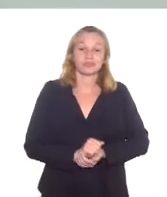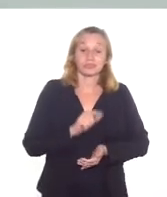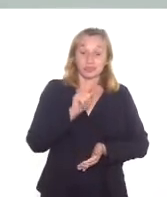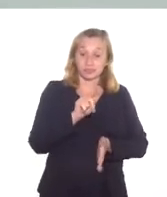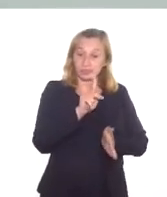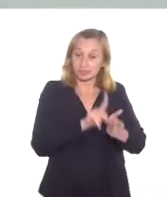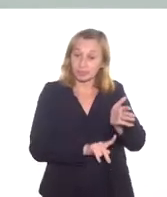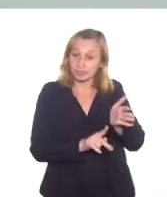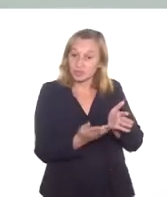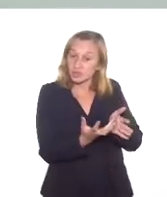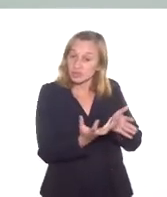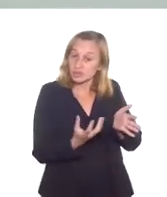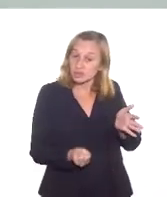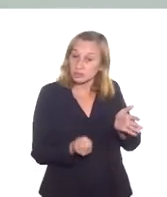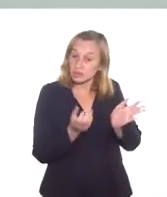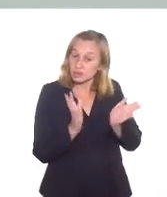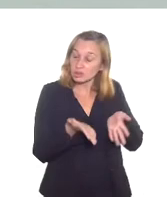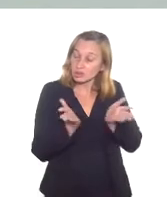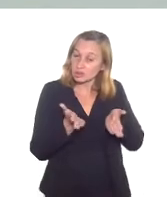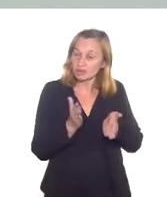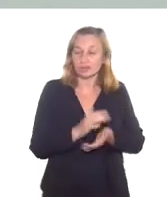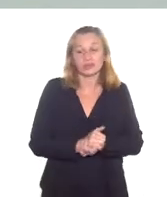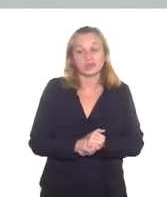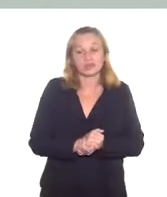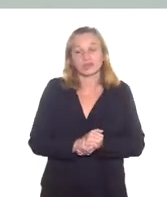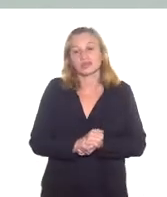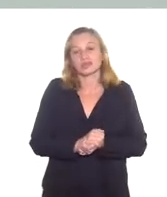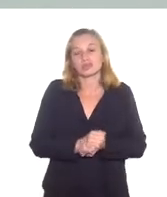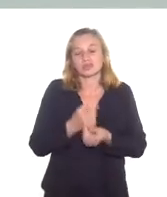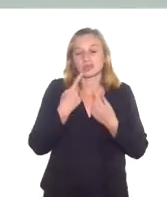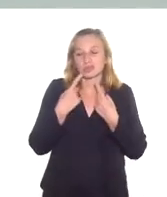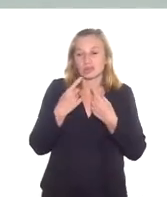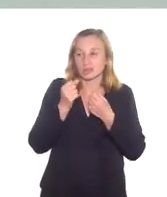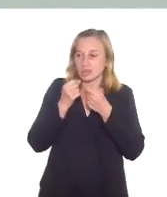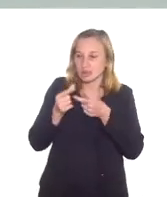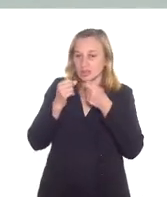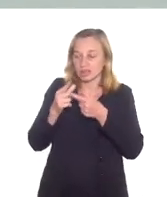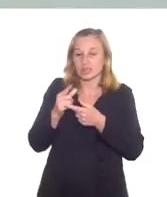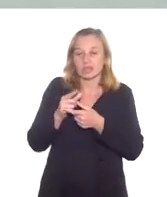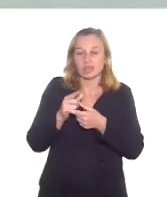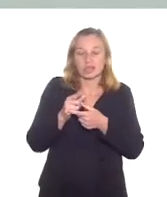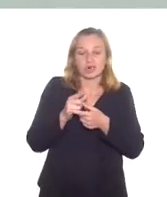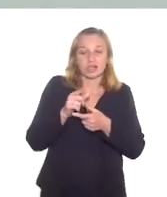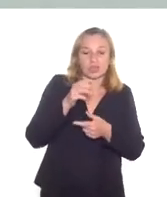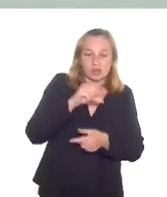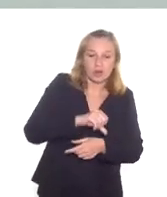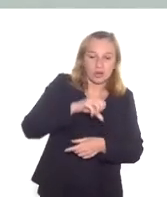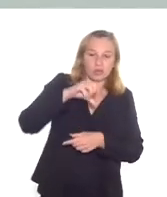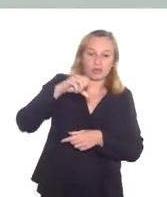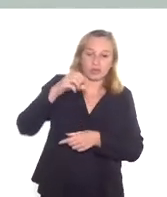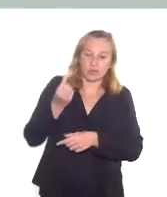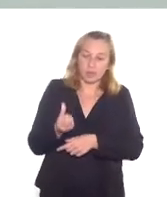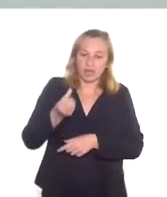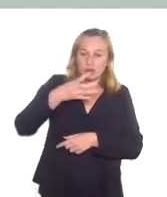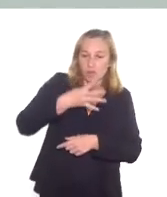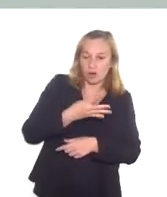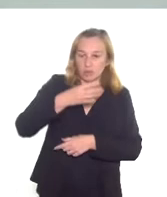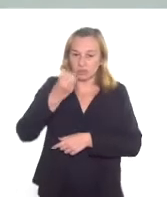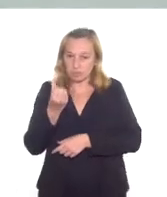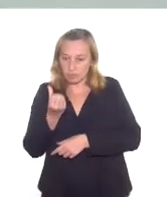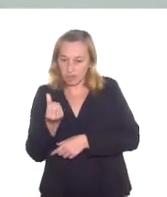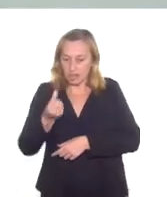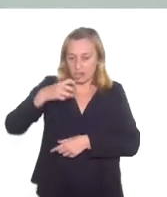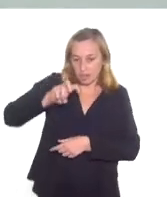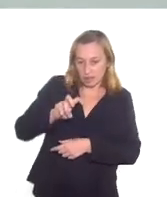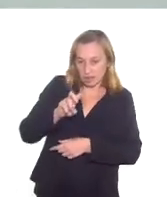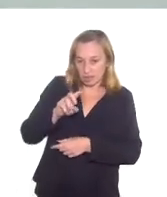agora, por uma medida cautelar na reclamação 46965, proferida pelo Supremo Tribunal Federal, dia 3 de maio,